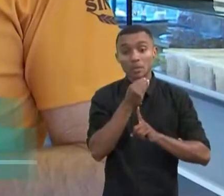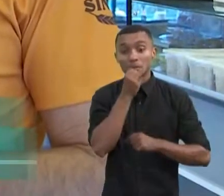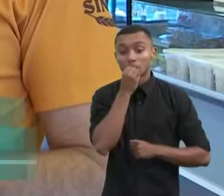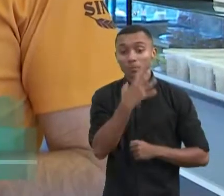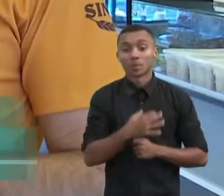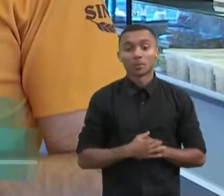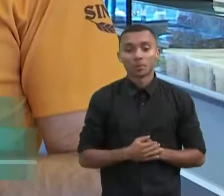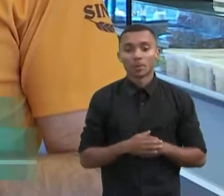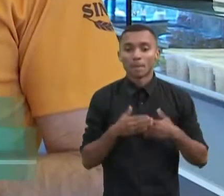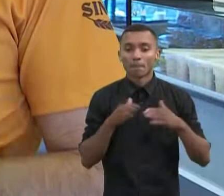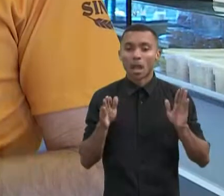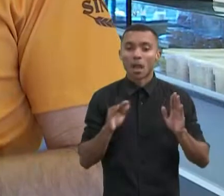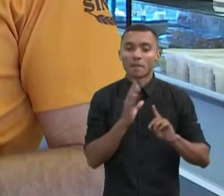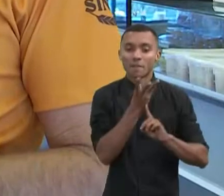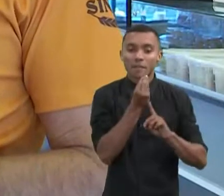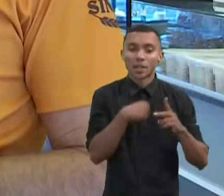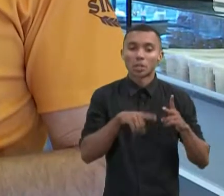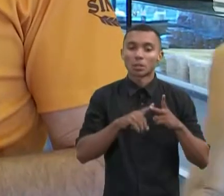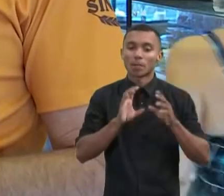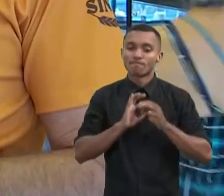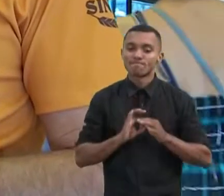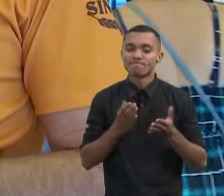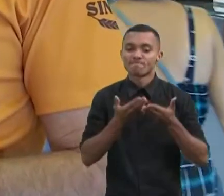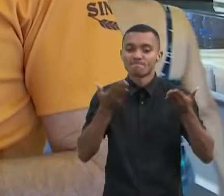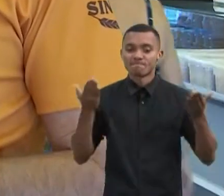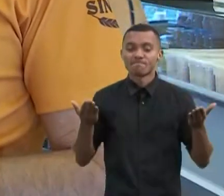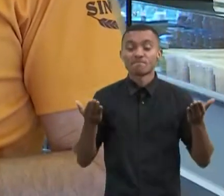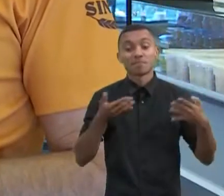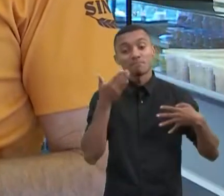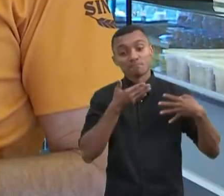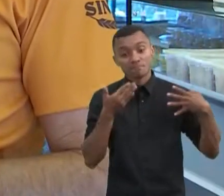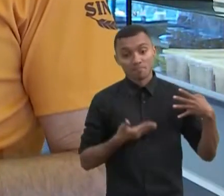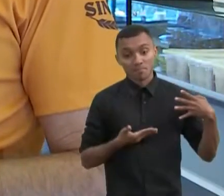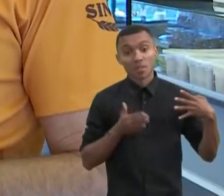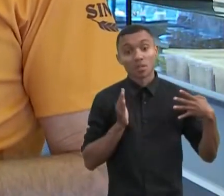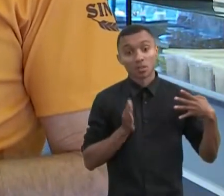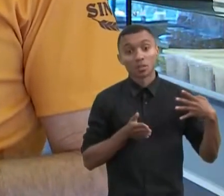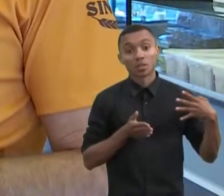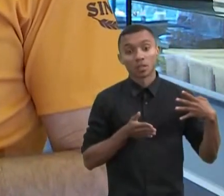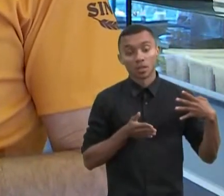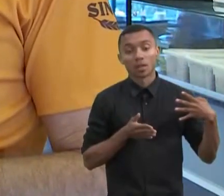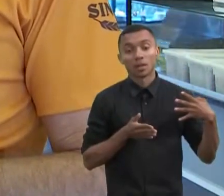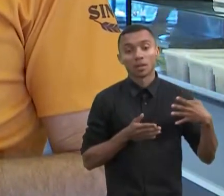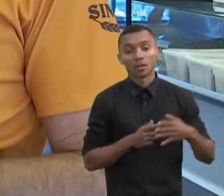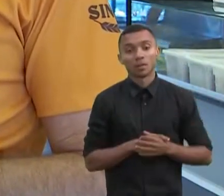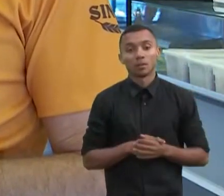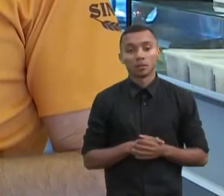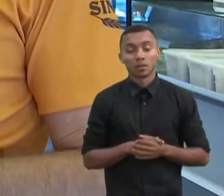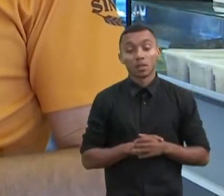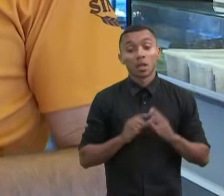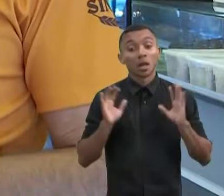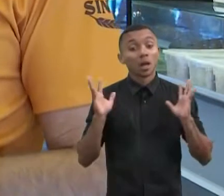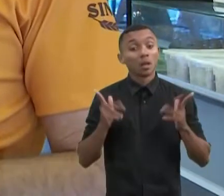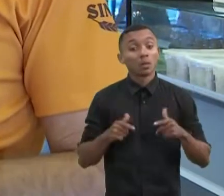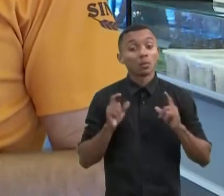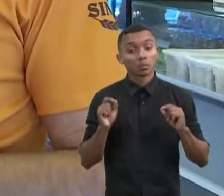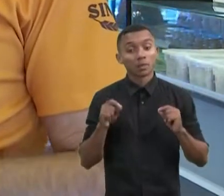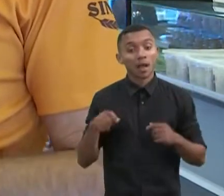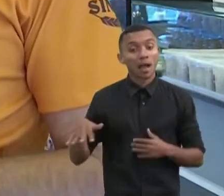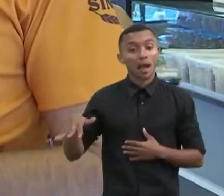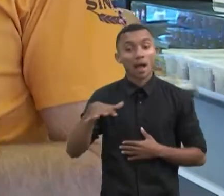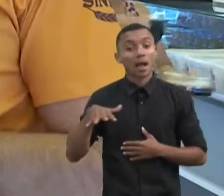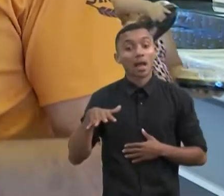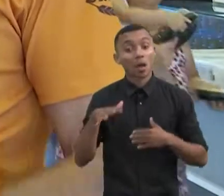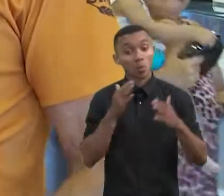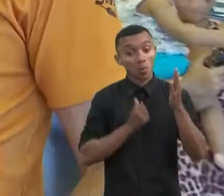liberado as festas, foi liberado os eventos. Então, isso tudo, eu acho que vai ser muito bom para todo mundo da área de